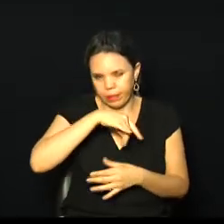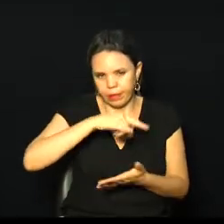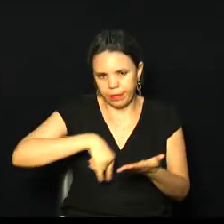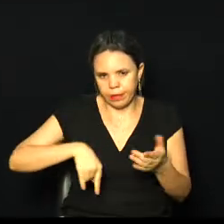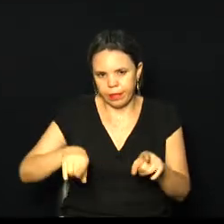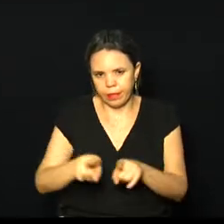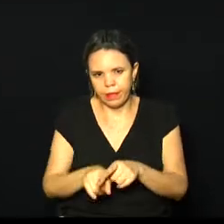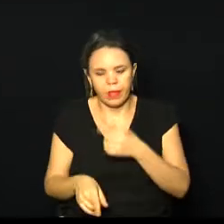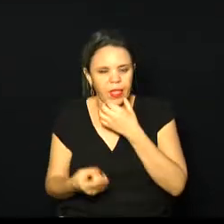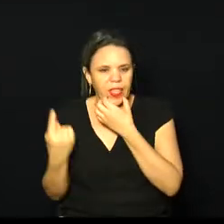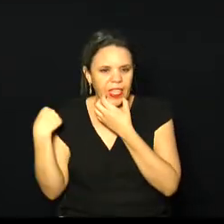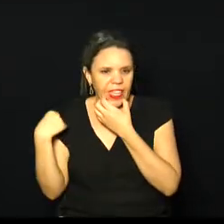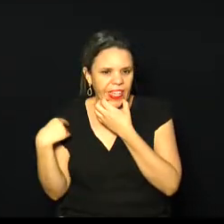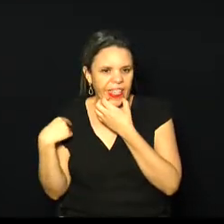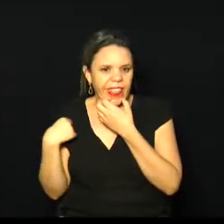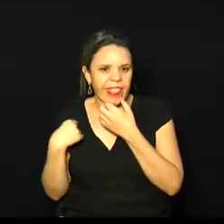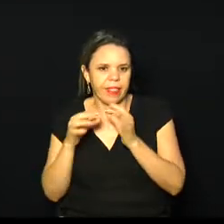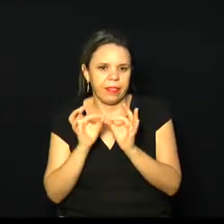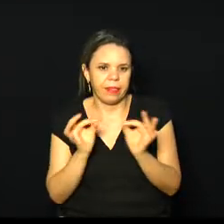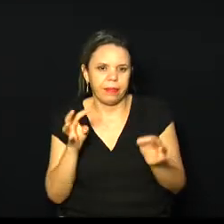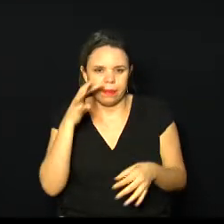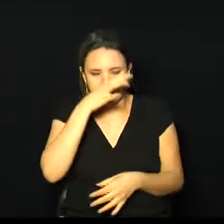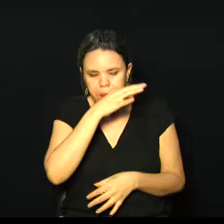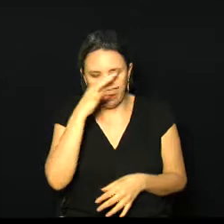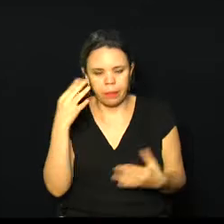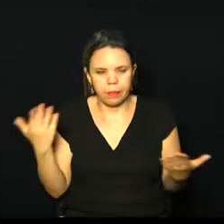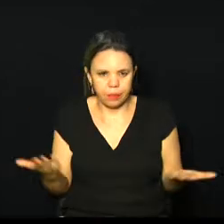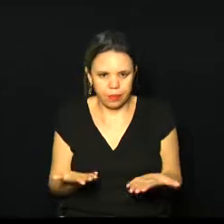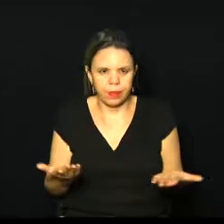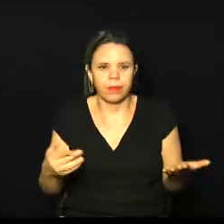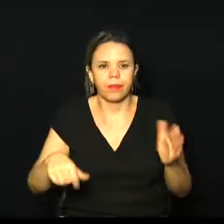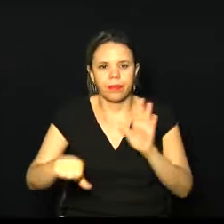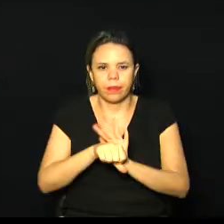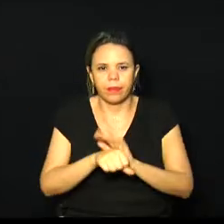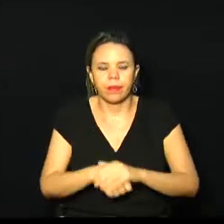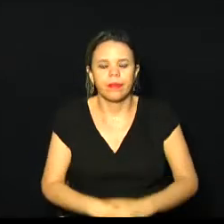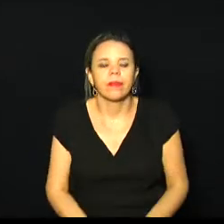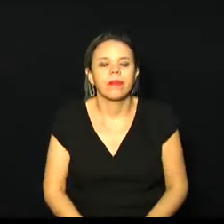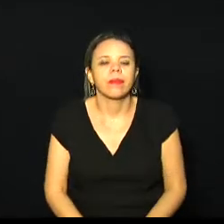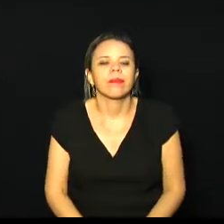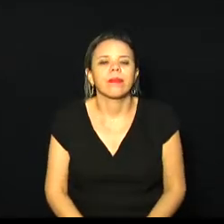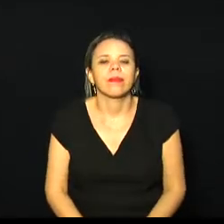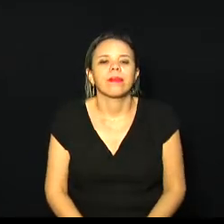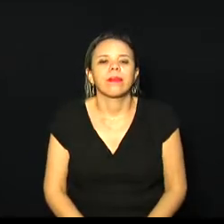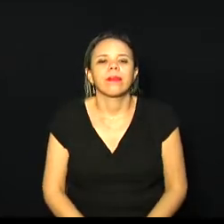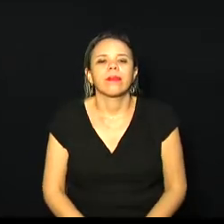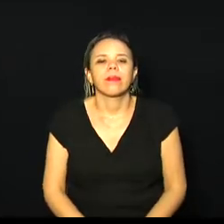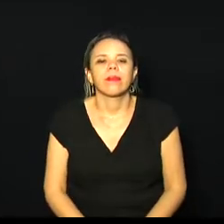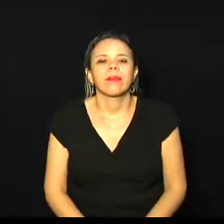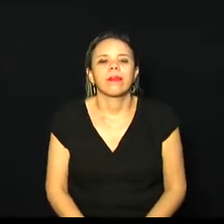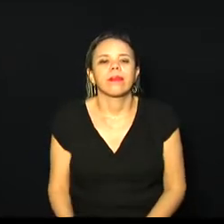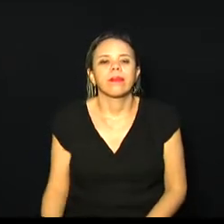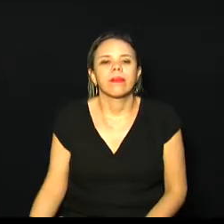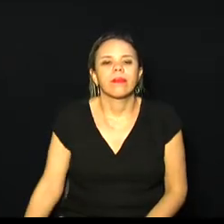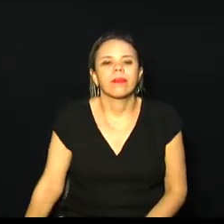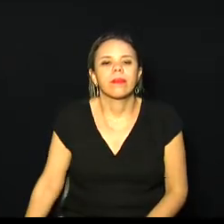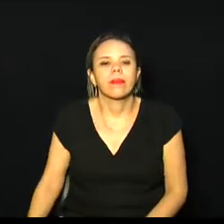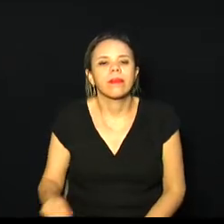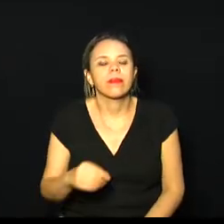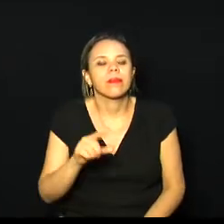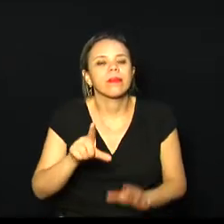também. Antes era tratado como simples desobediência e hoje é crime. Com as recentes leis de